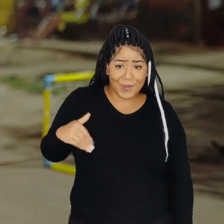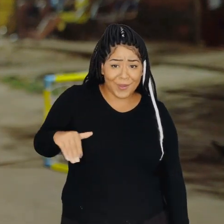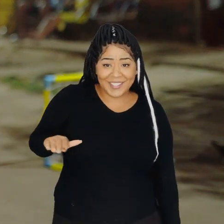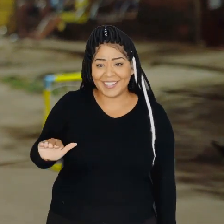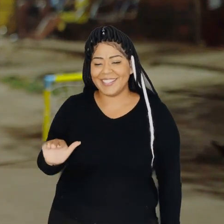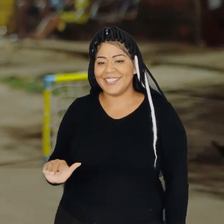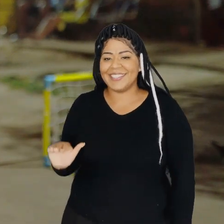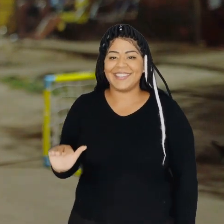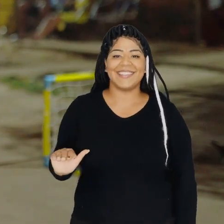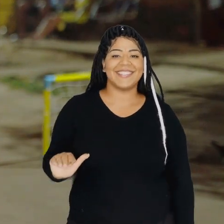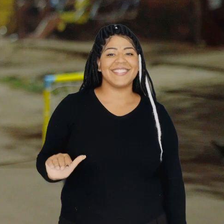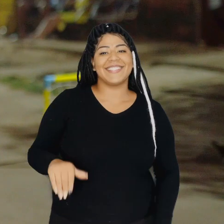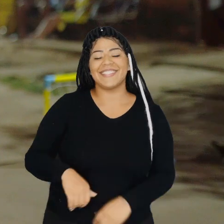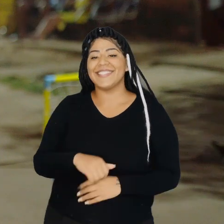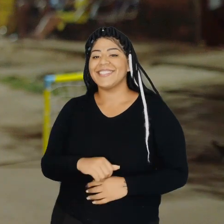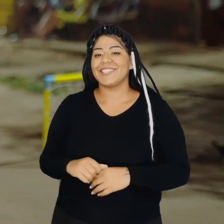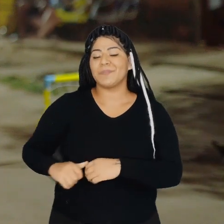que não volta nunca